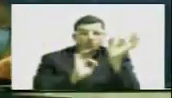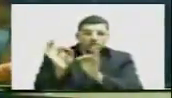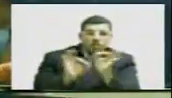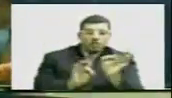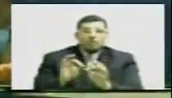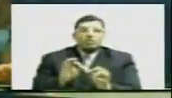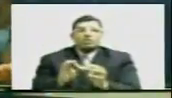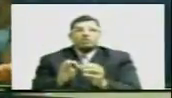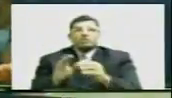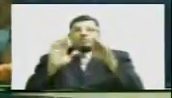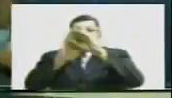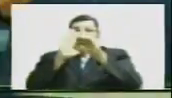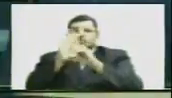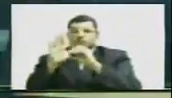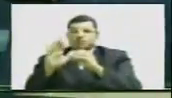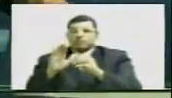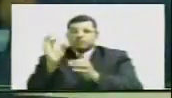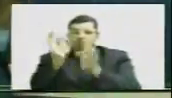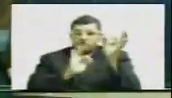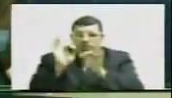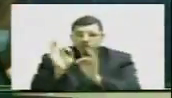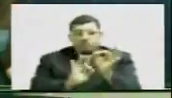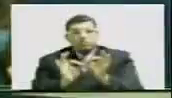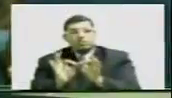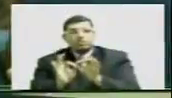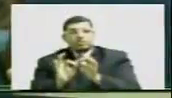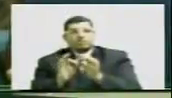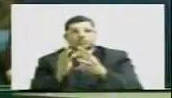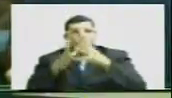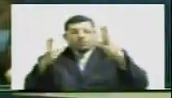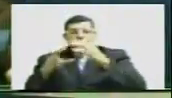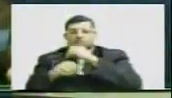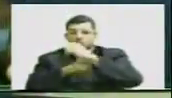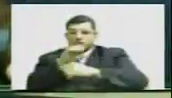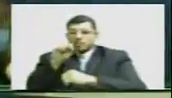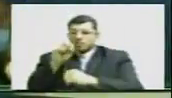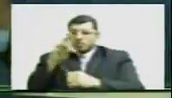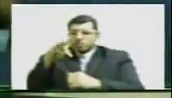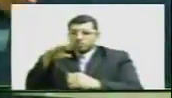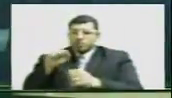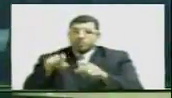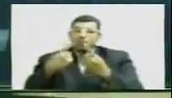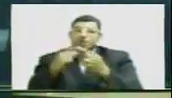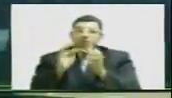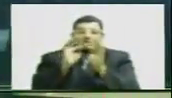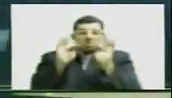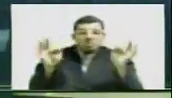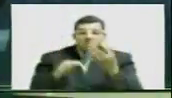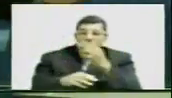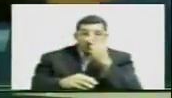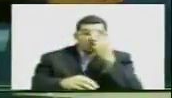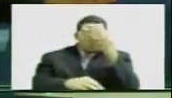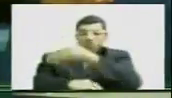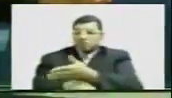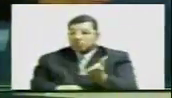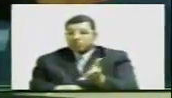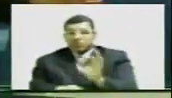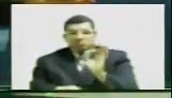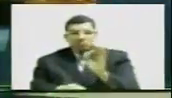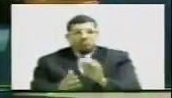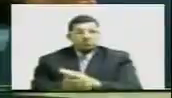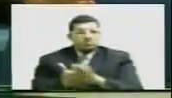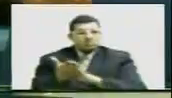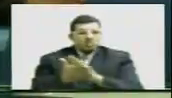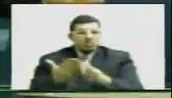projeto de emenda constitucional, proposta de emenda constitucional de prorrogação da Zona Franca. Mas eles simplesmente não aparecem,